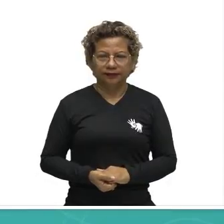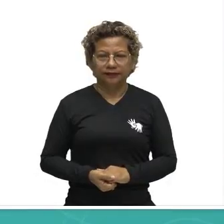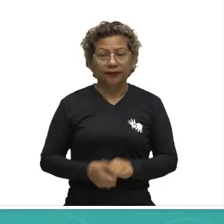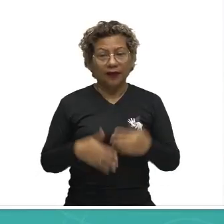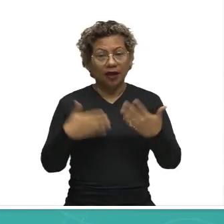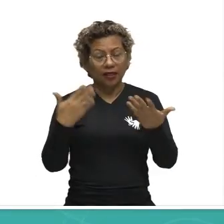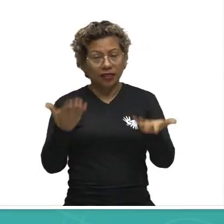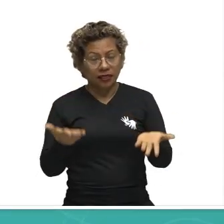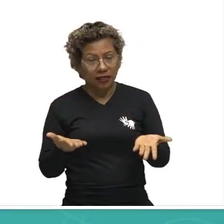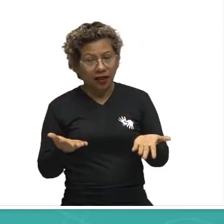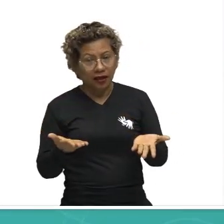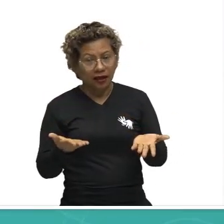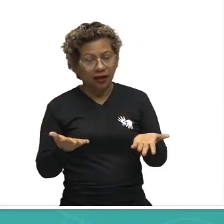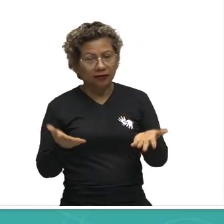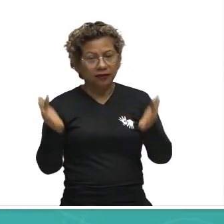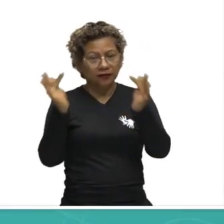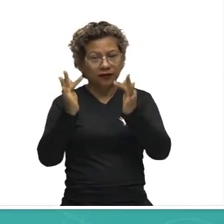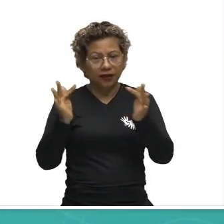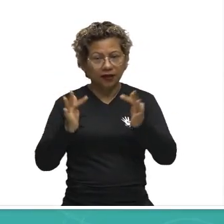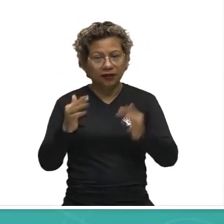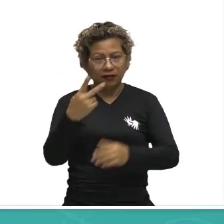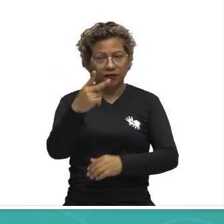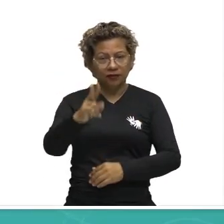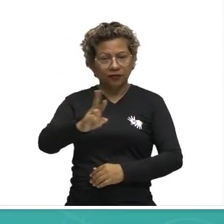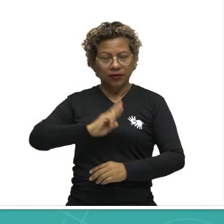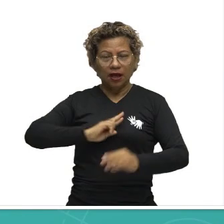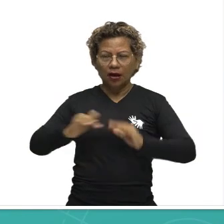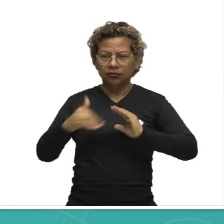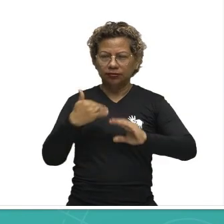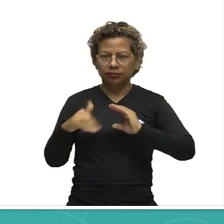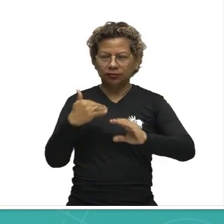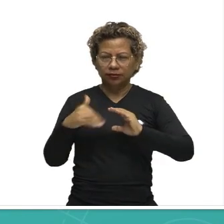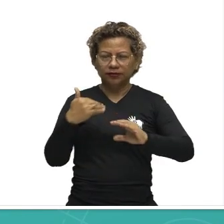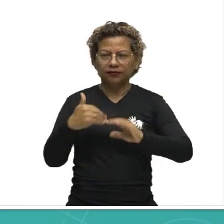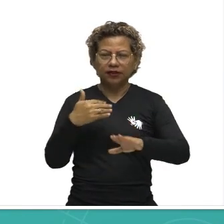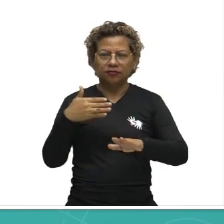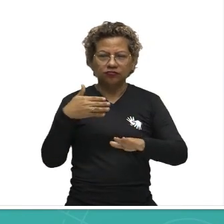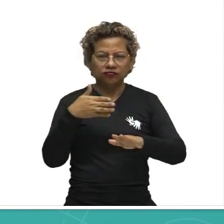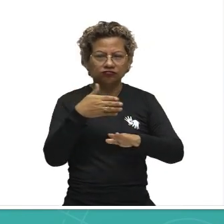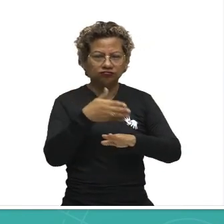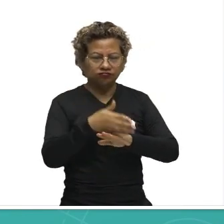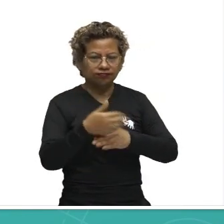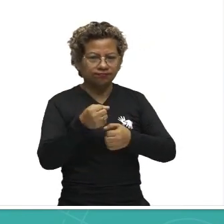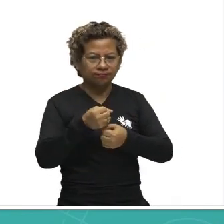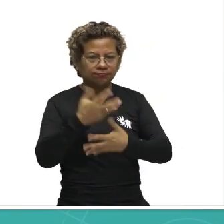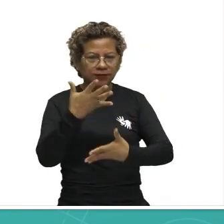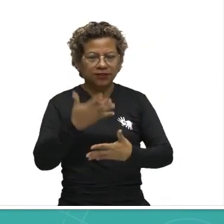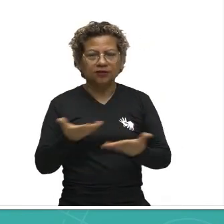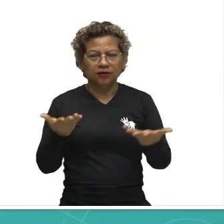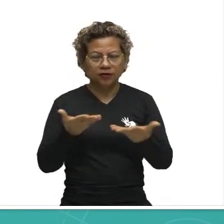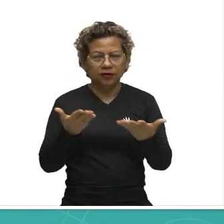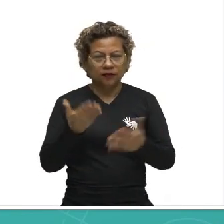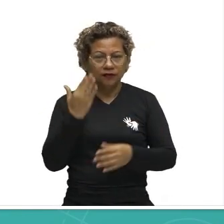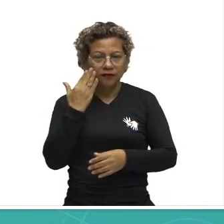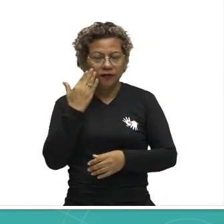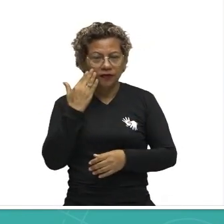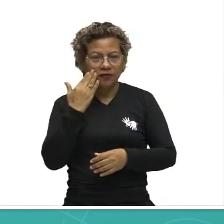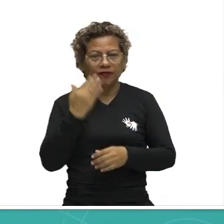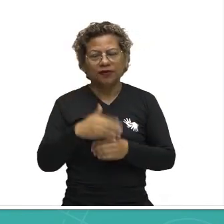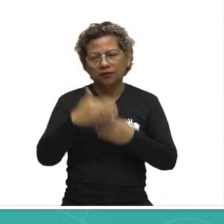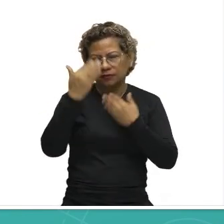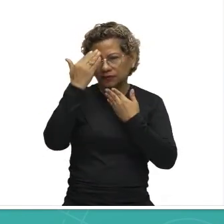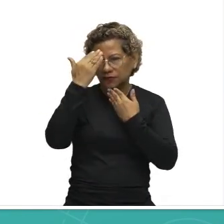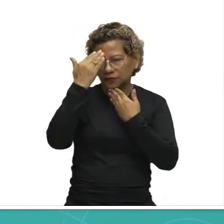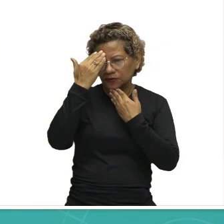Muito bem, estou feliz com as respostas de vocês que vocês estão colocando aí. E aí nós vamos fazer agora os comentários, né? Agradeço aí quem